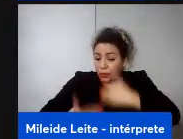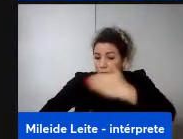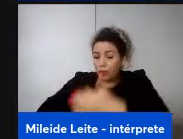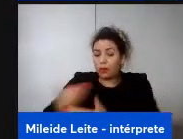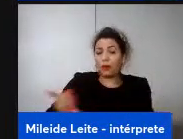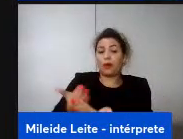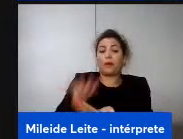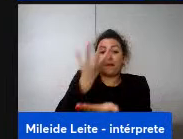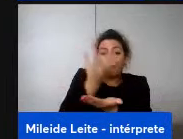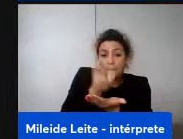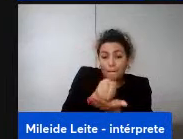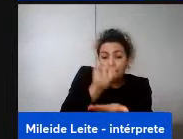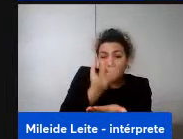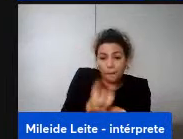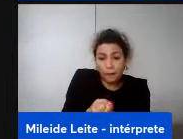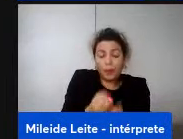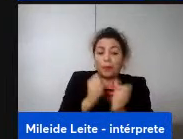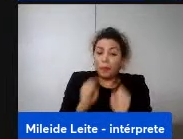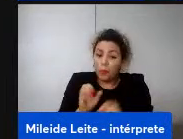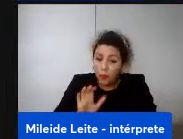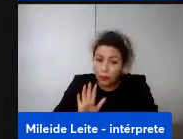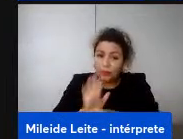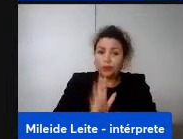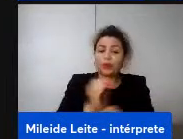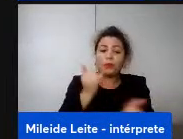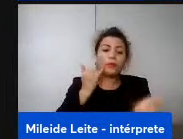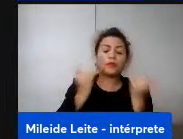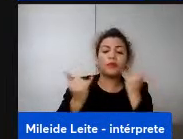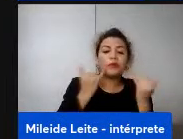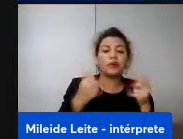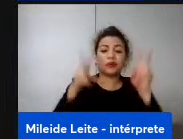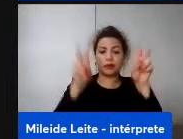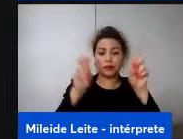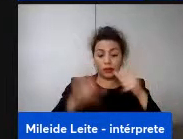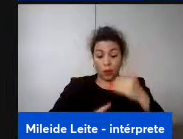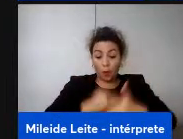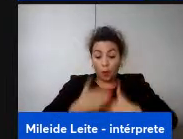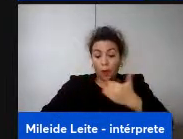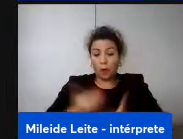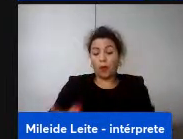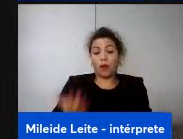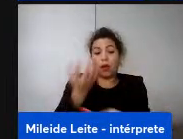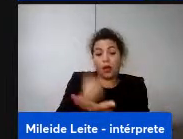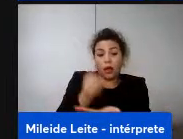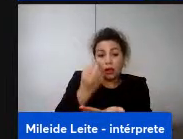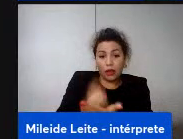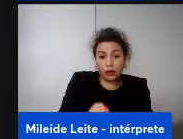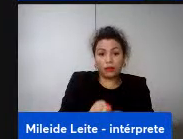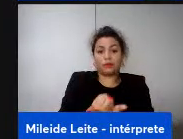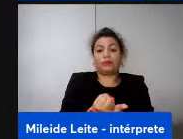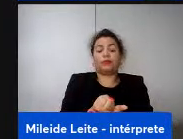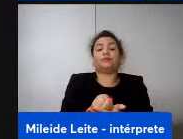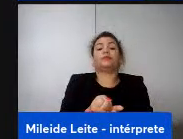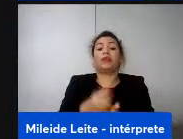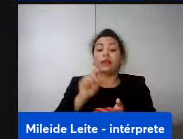alfabetização, pode contribuir com dados sobre o processo de alfabetização numa retroalimentação que fará com o quê?